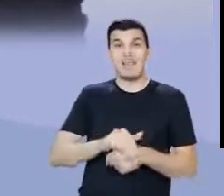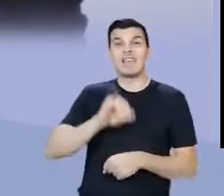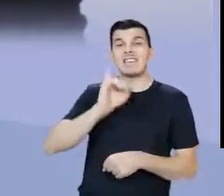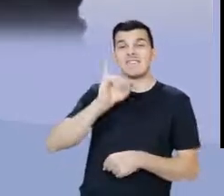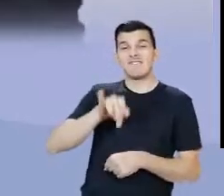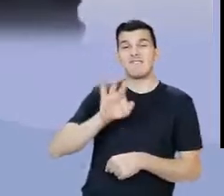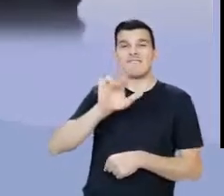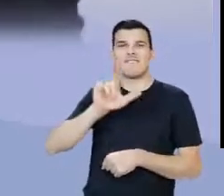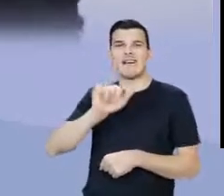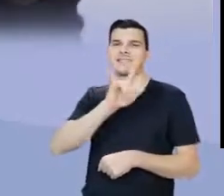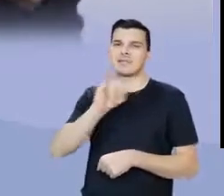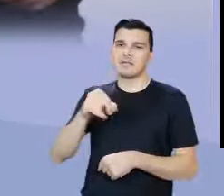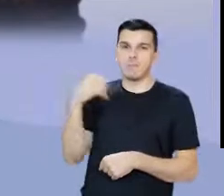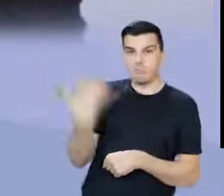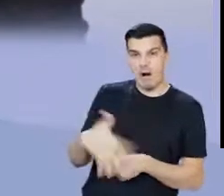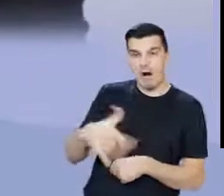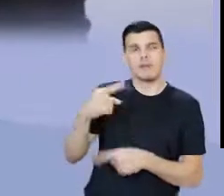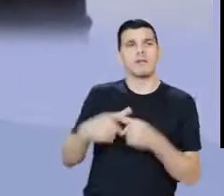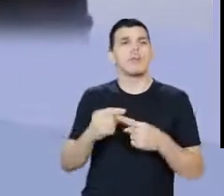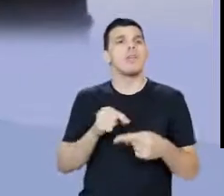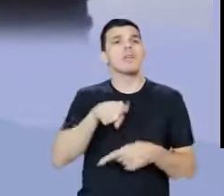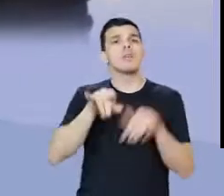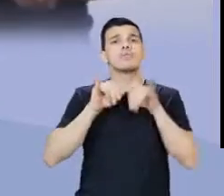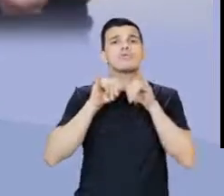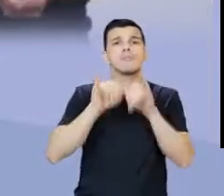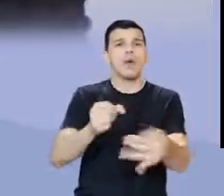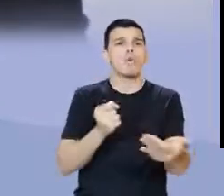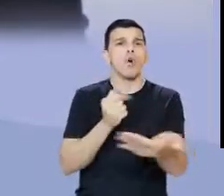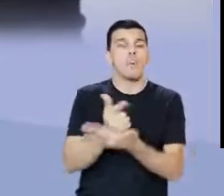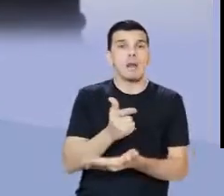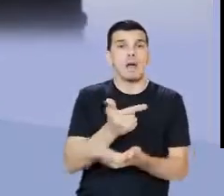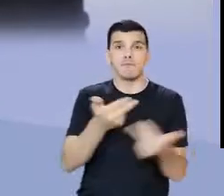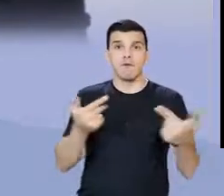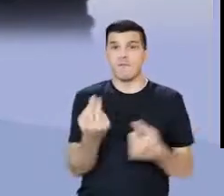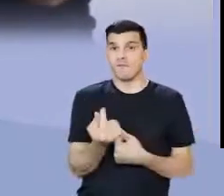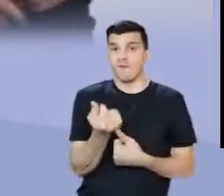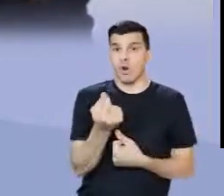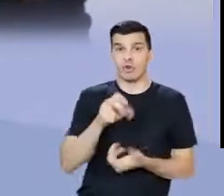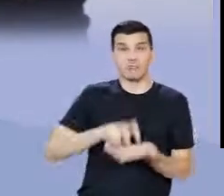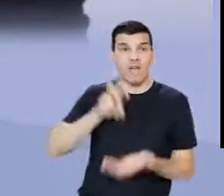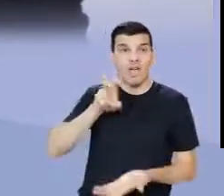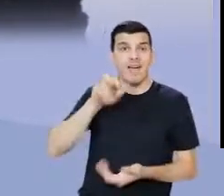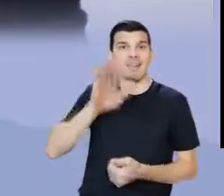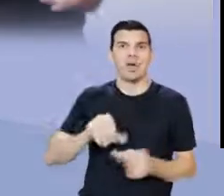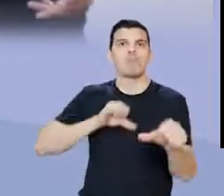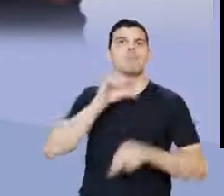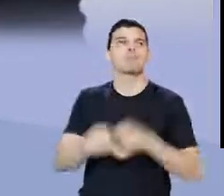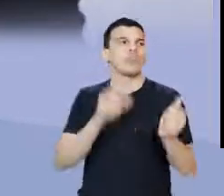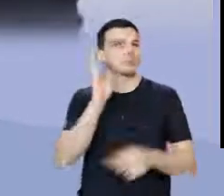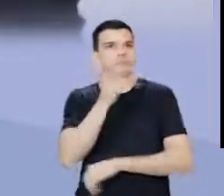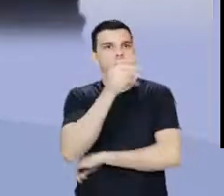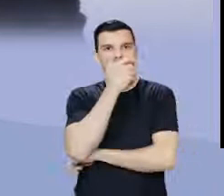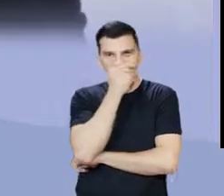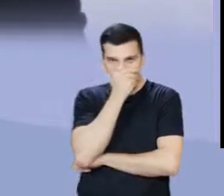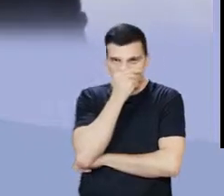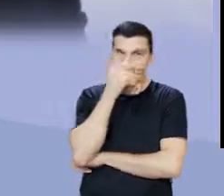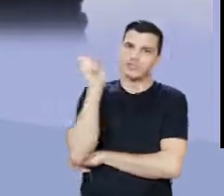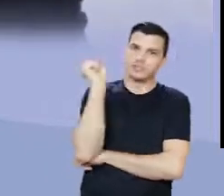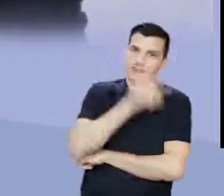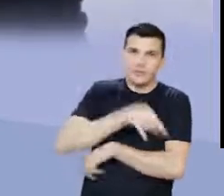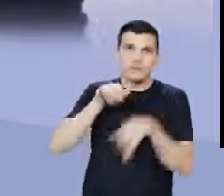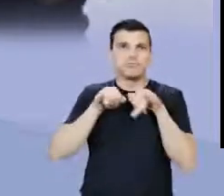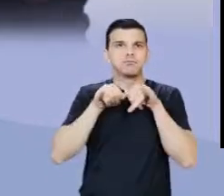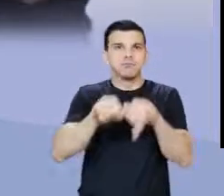uma inflação galopante, né? Se comprava um produto por um preço de manhã, à tarde era outro, era uma briga para